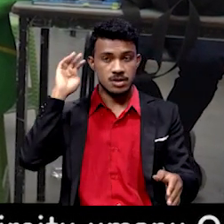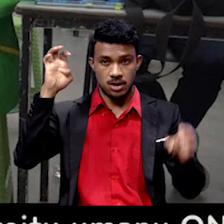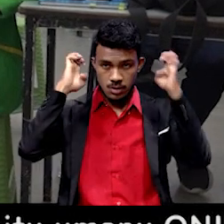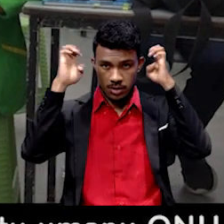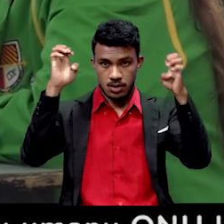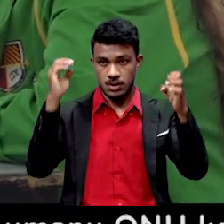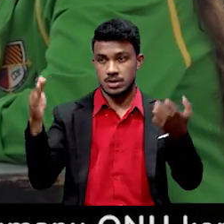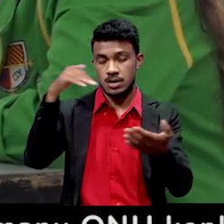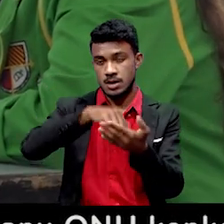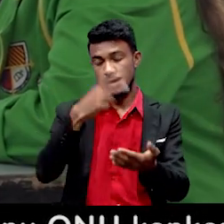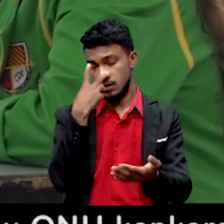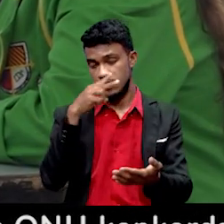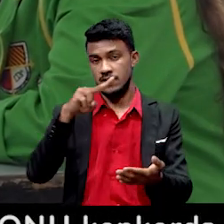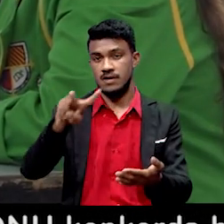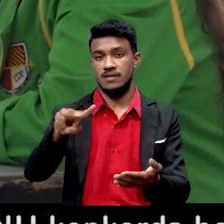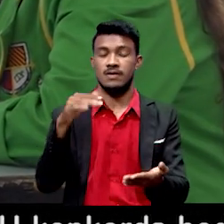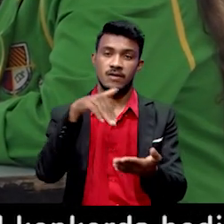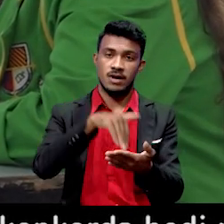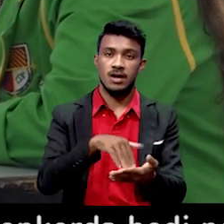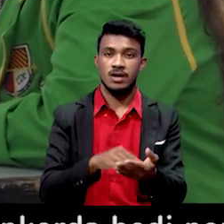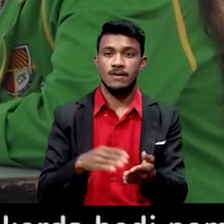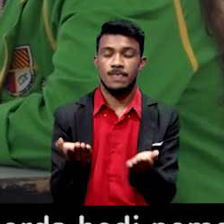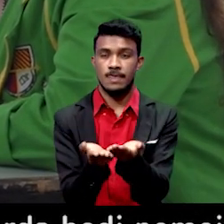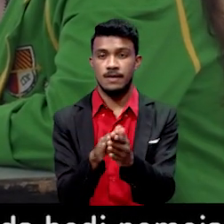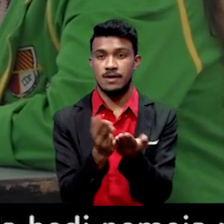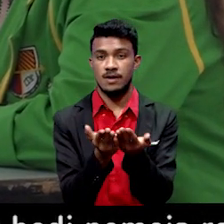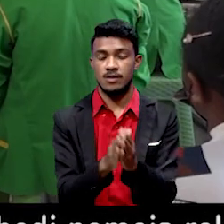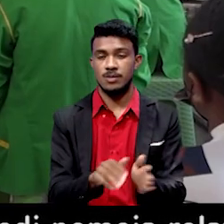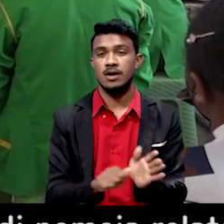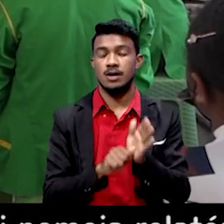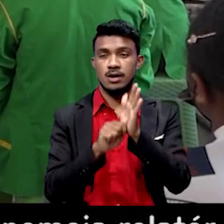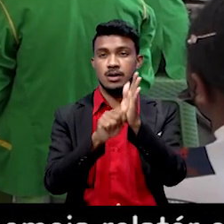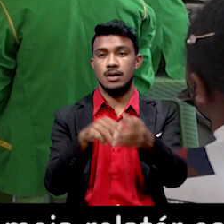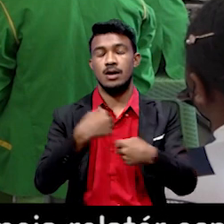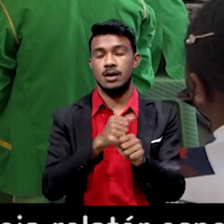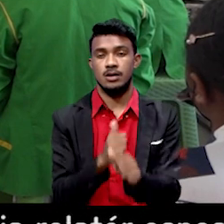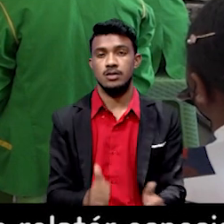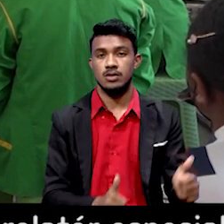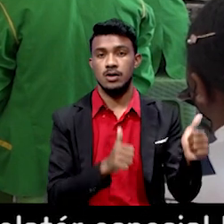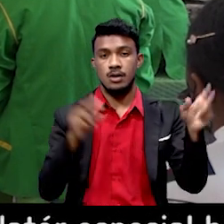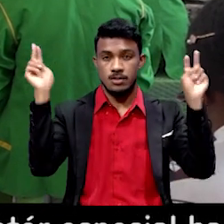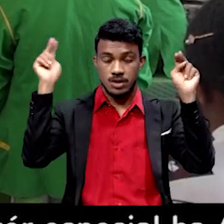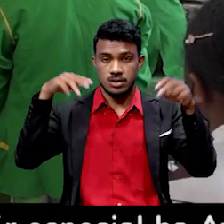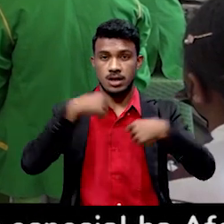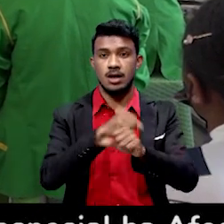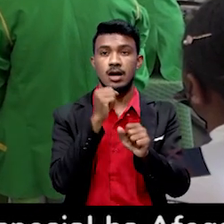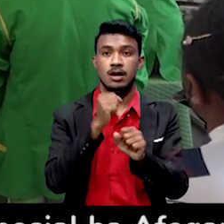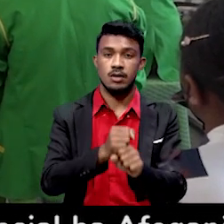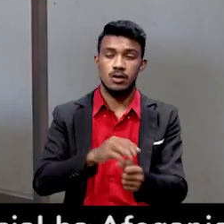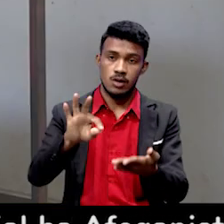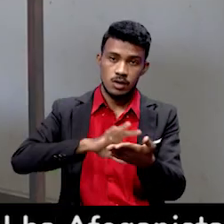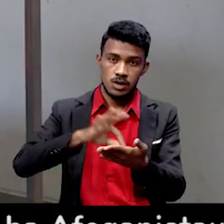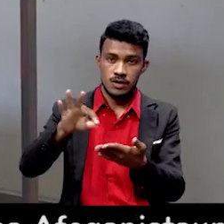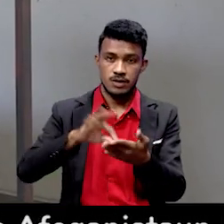review filafali pedagogia kamata dalang nebe durante ne implementa além de ne precisa halo revisão kona